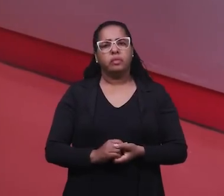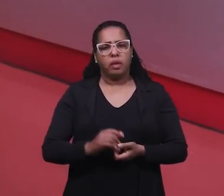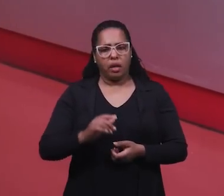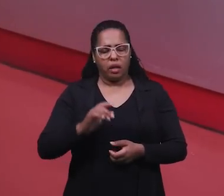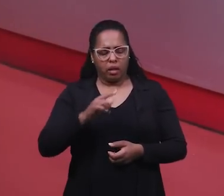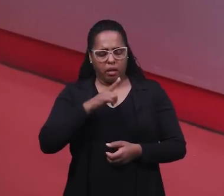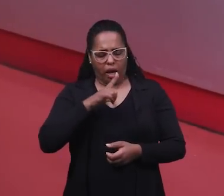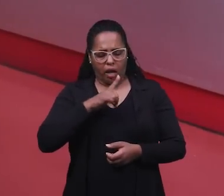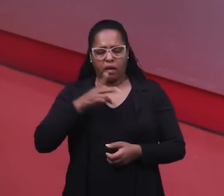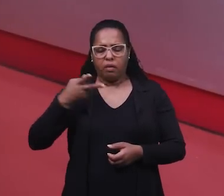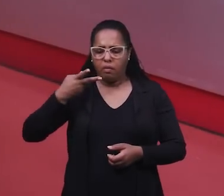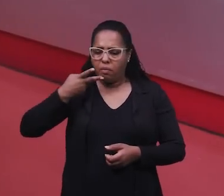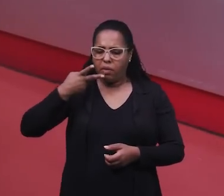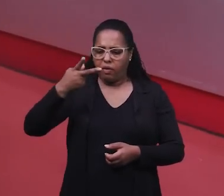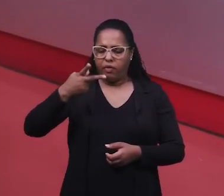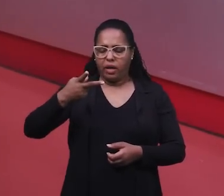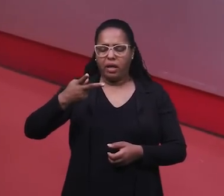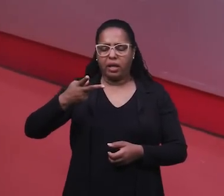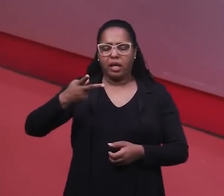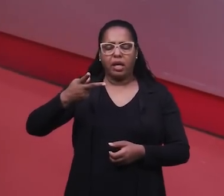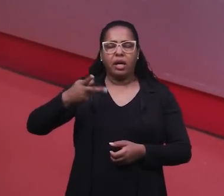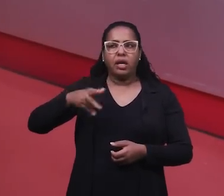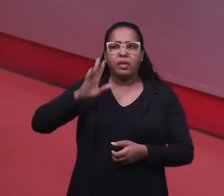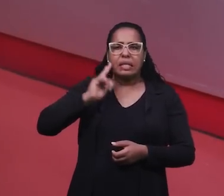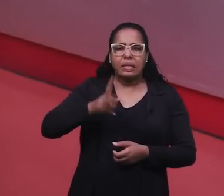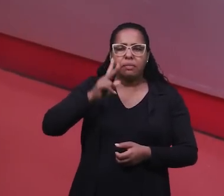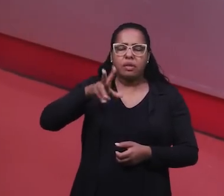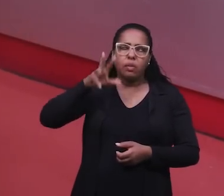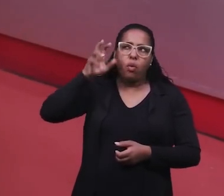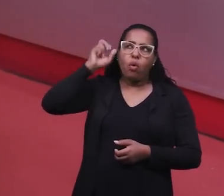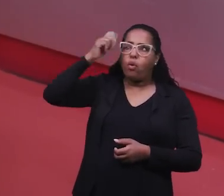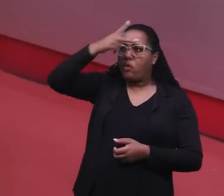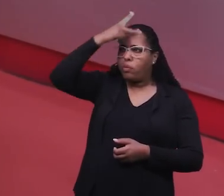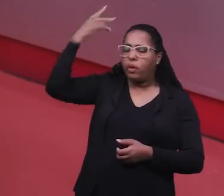Há um ditado que eu ouço desde criança: